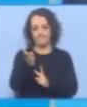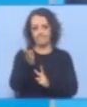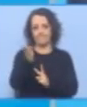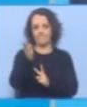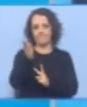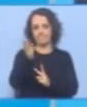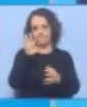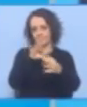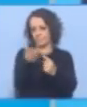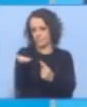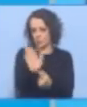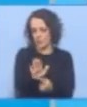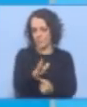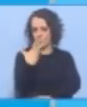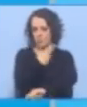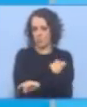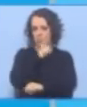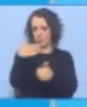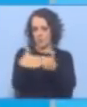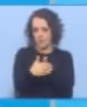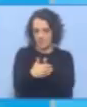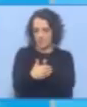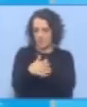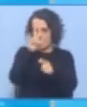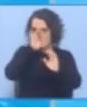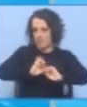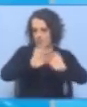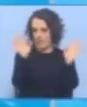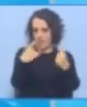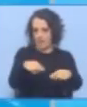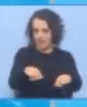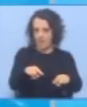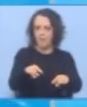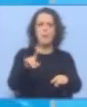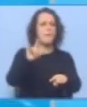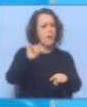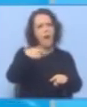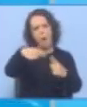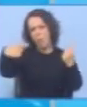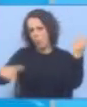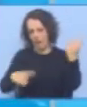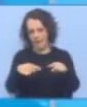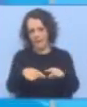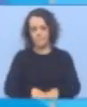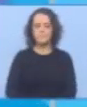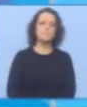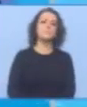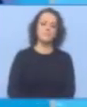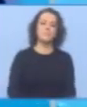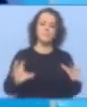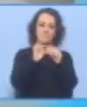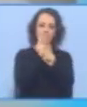concreto, e o exemplo de eutanásia é esclarecedor a esse respeito, mas serve também para outros, não é? Ligado ainda a